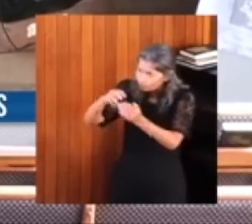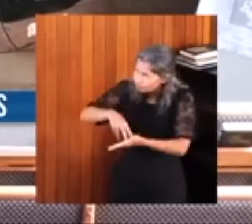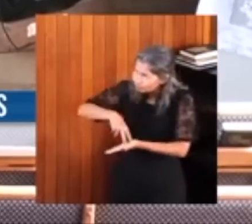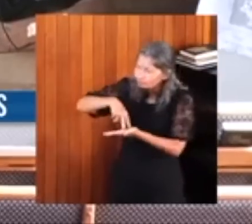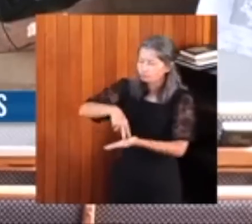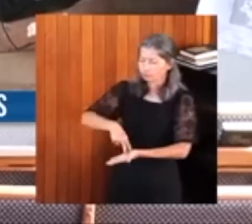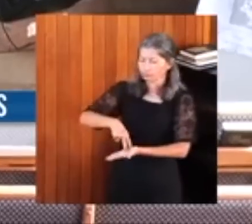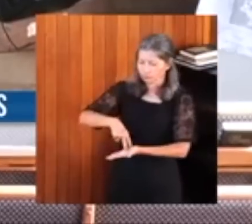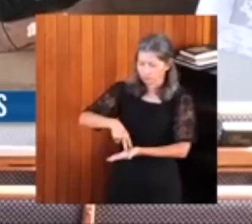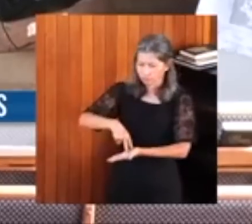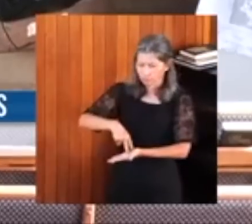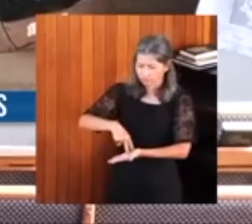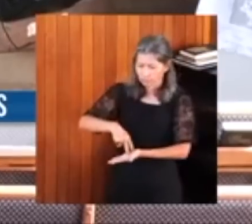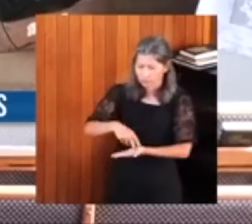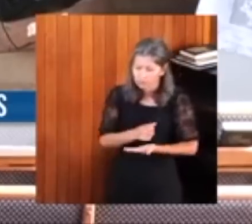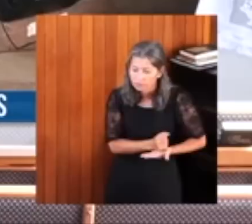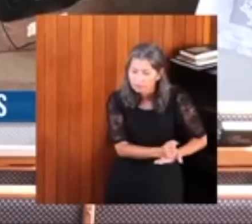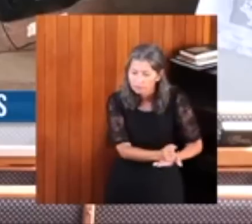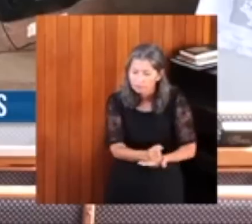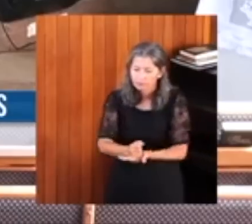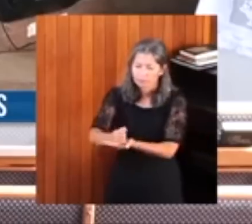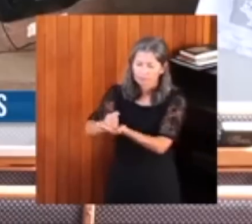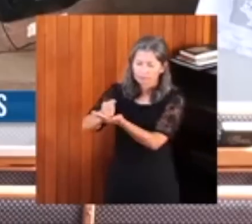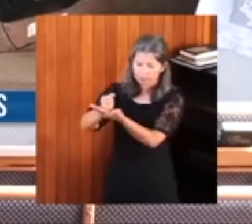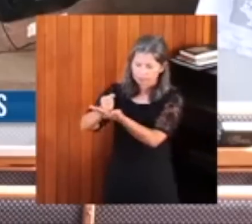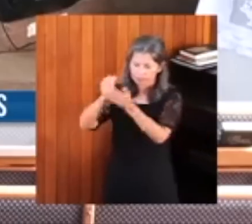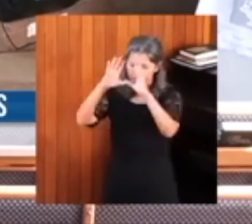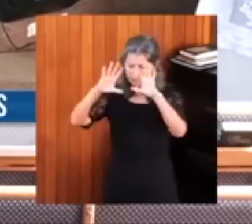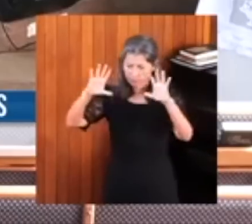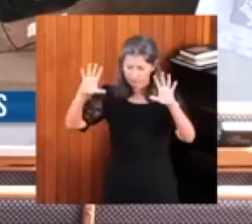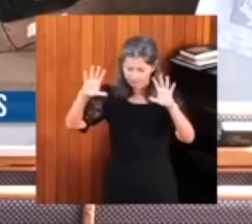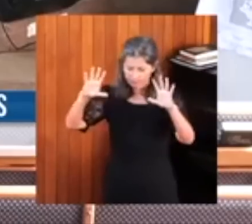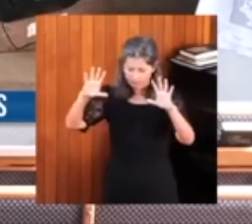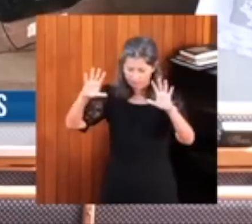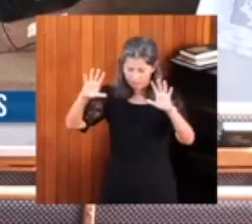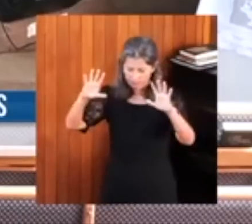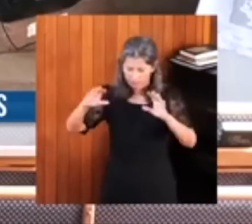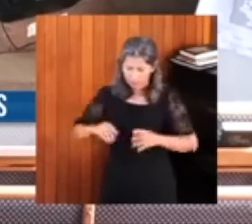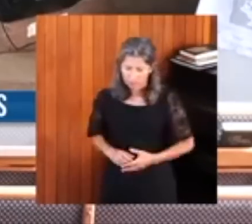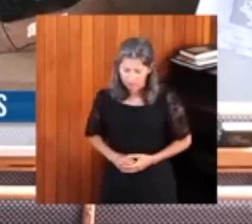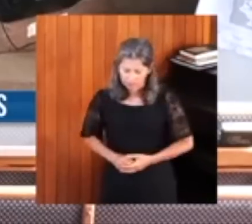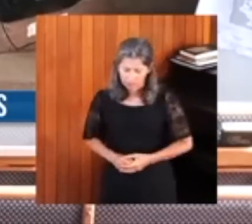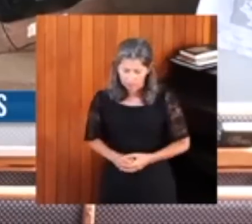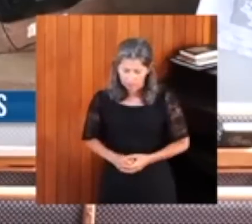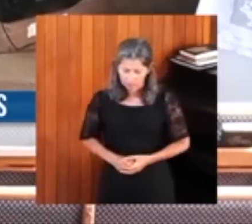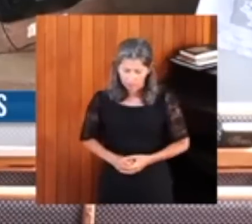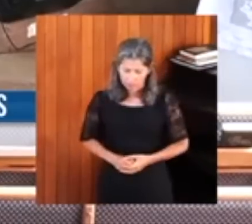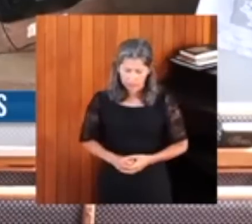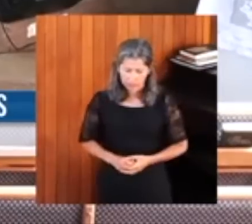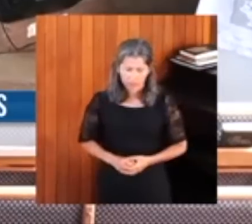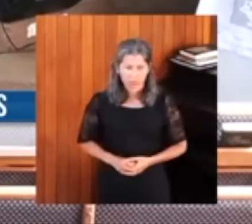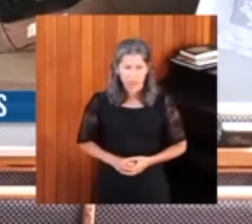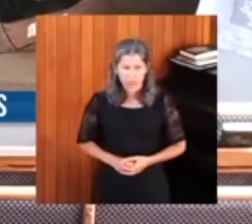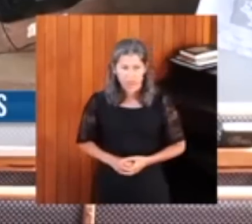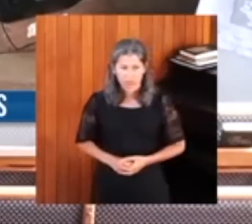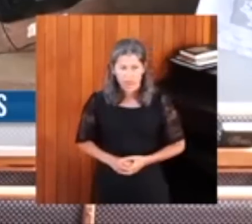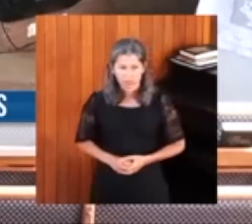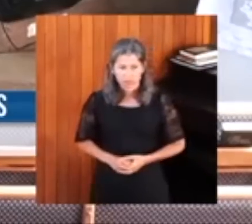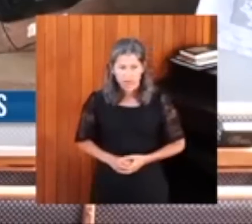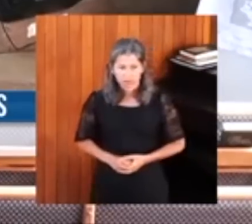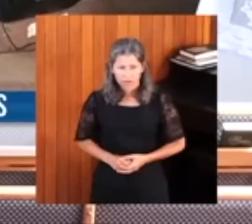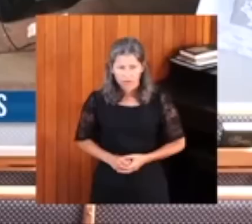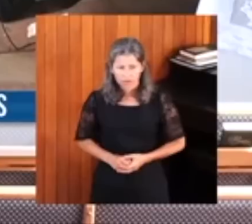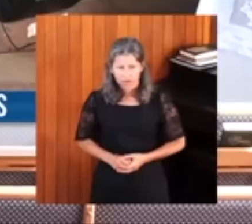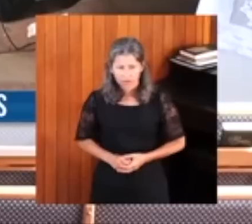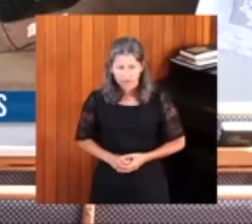isso que alguns dizem, é o livro mais judaico do Novo Testamento. É o caso aqui. Lá em Números 31, de novo, né? A gente lembra lá do que aconteceu